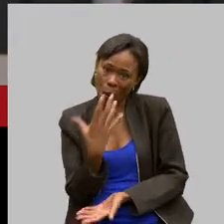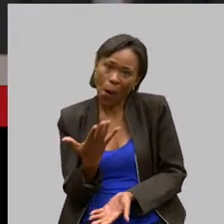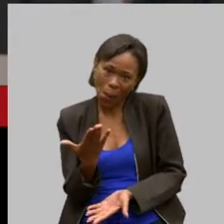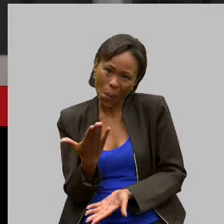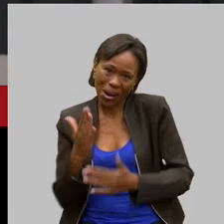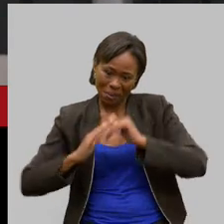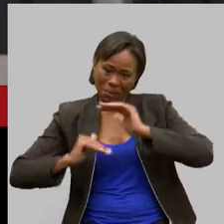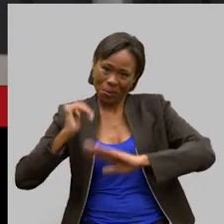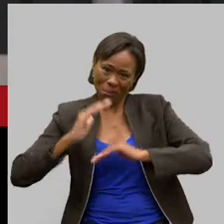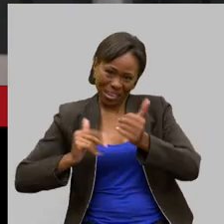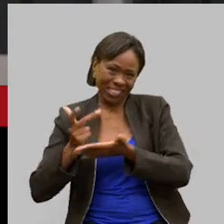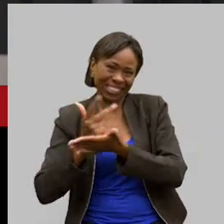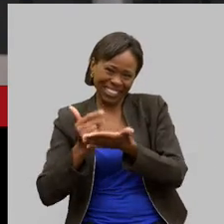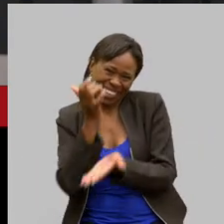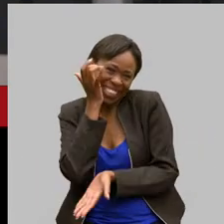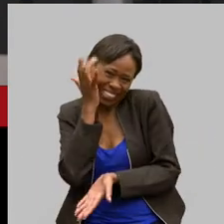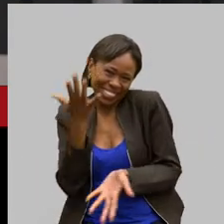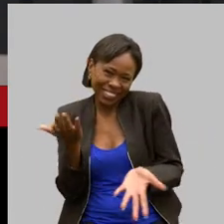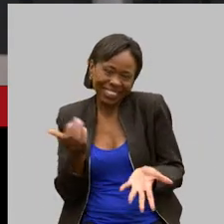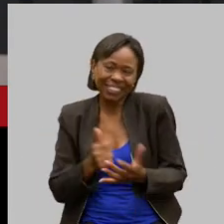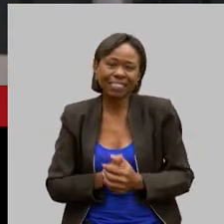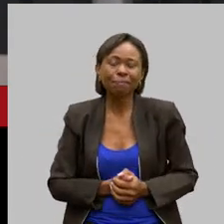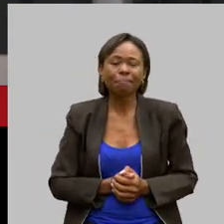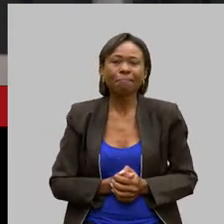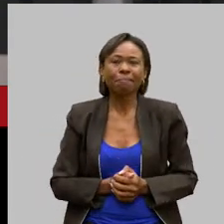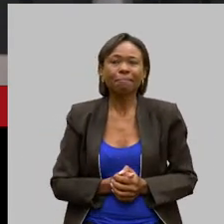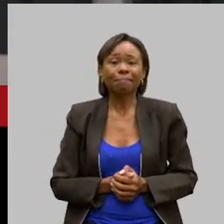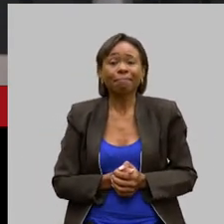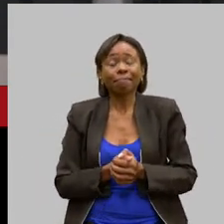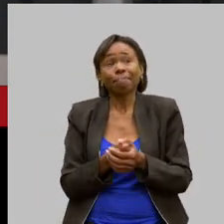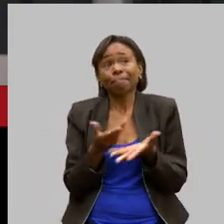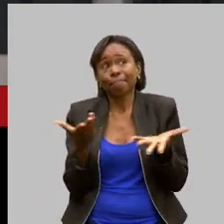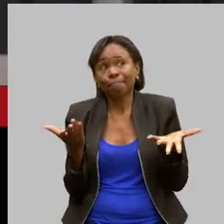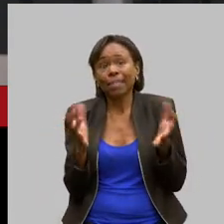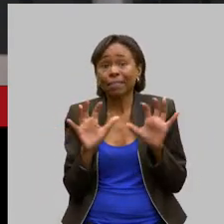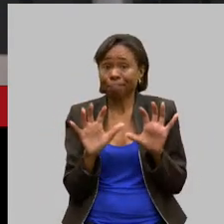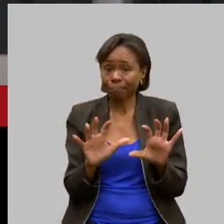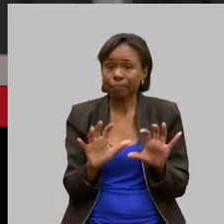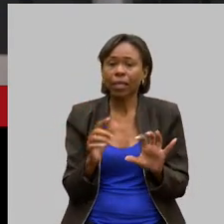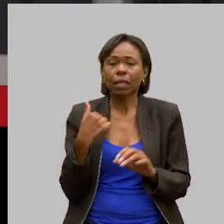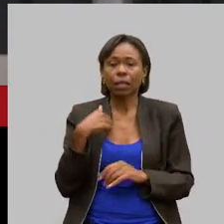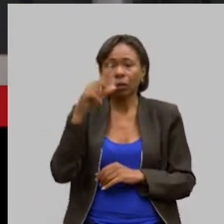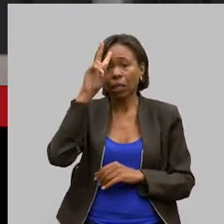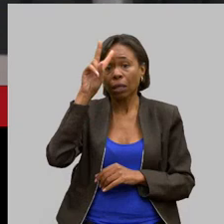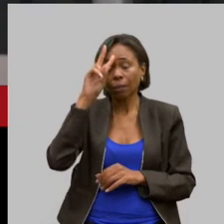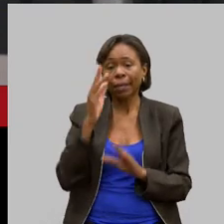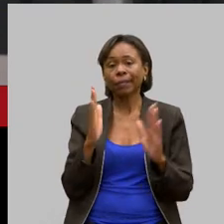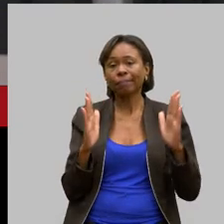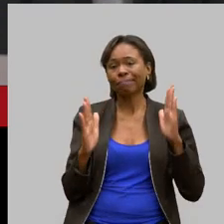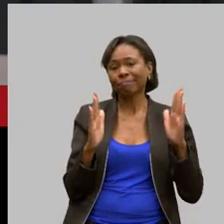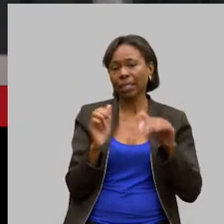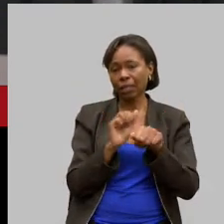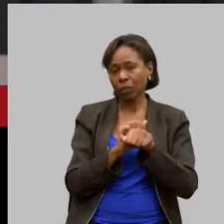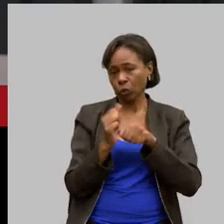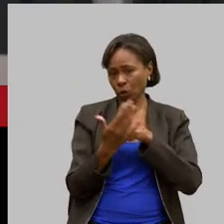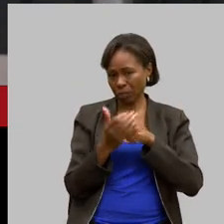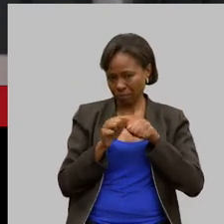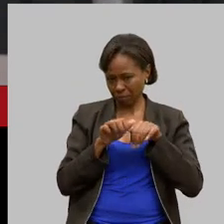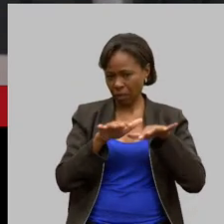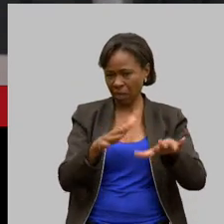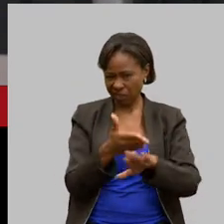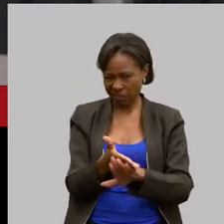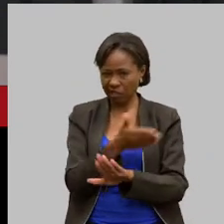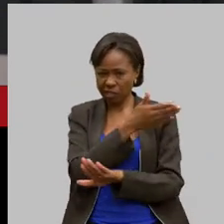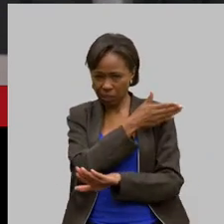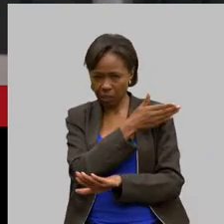ficava fácil e foi assim eu quero lembrar da pandemia que eu tava com uma imunidade